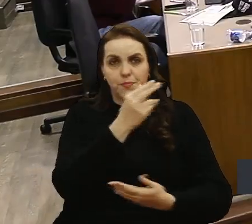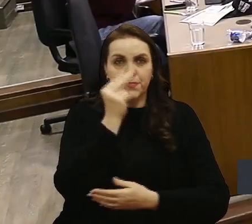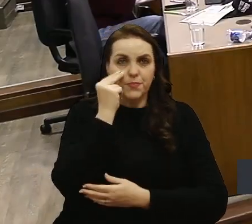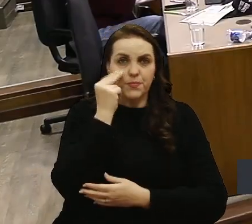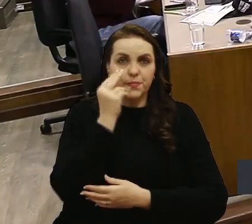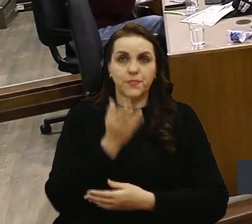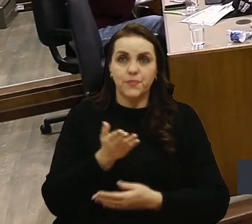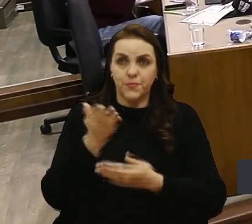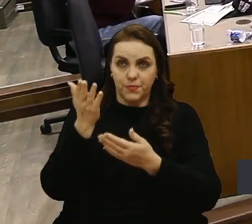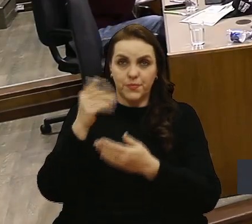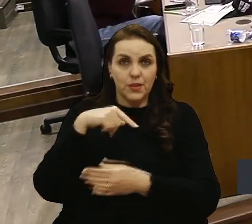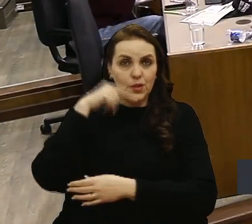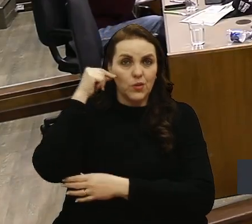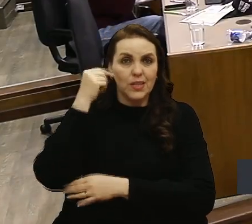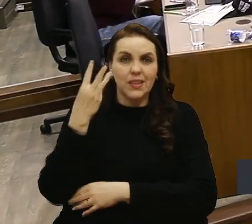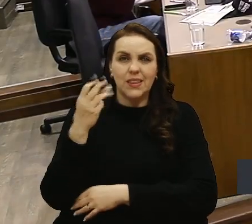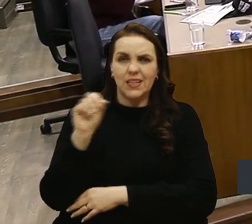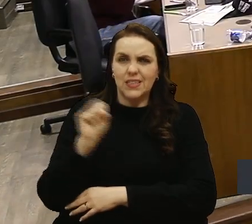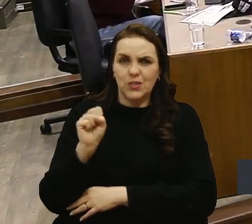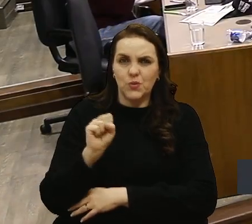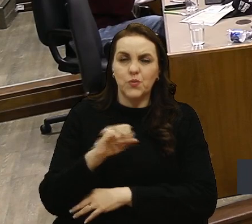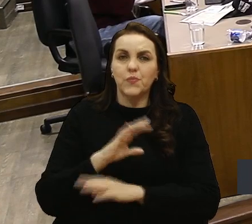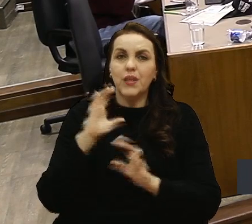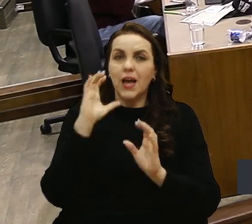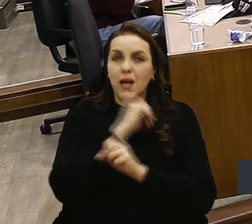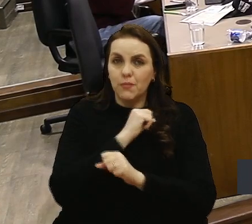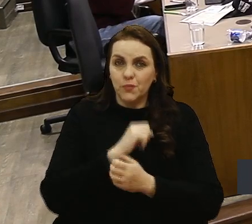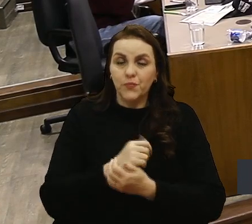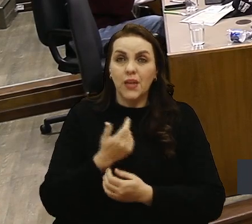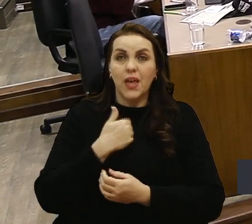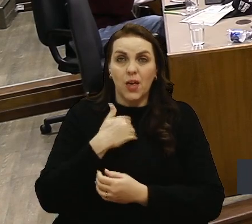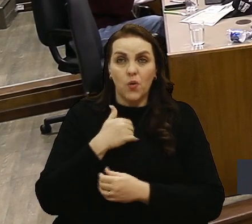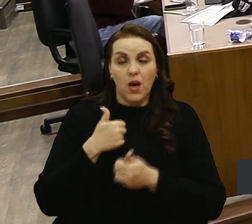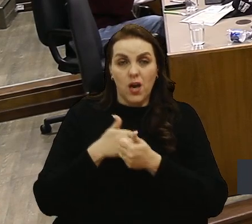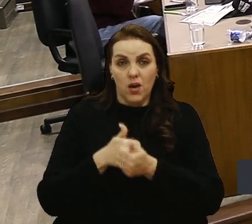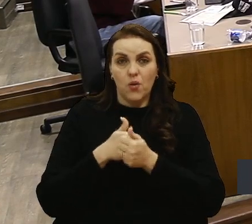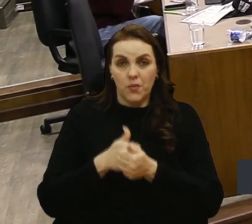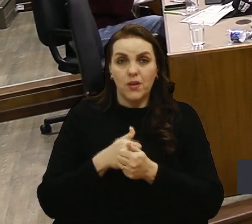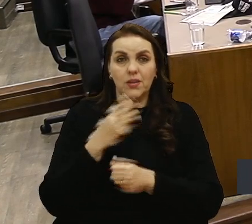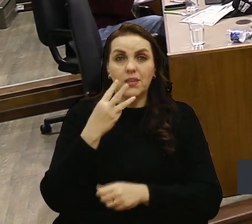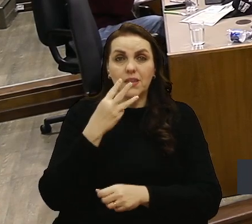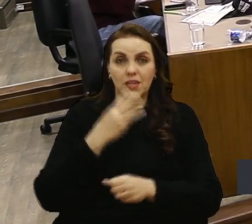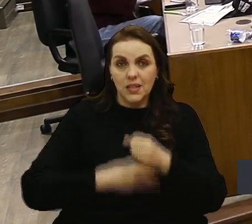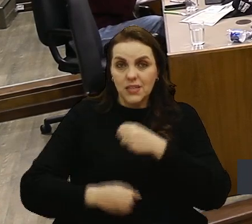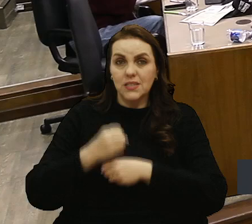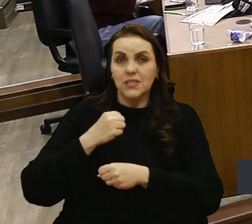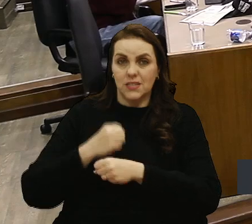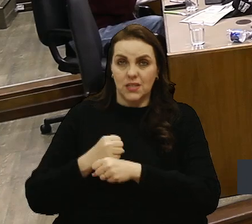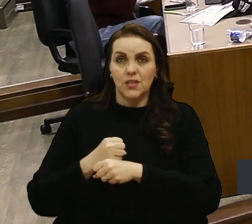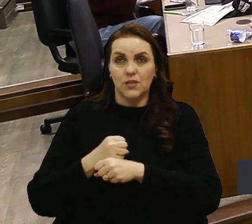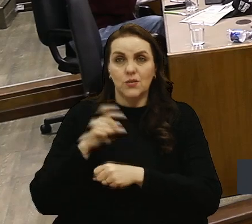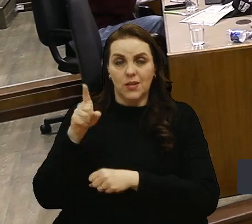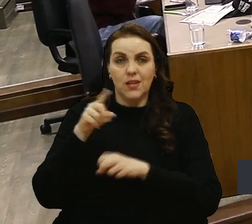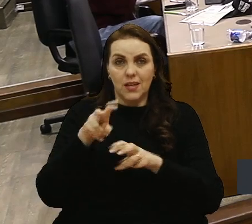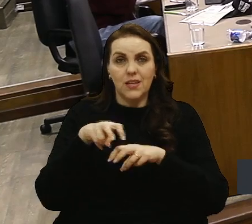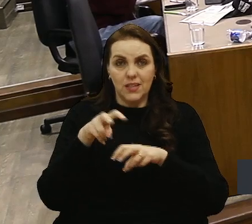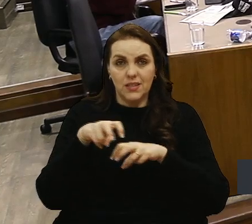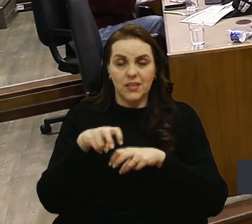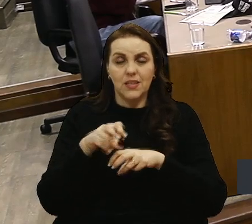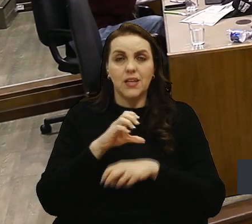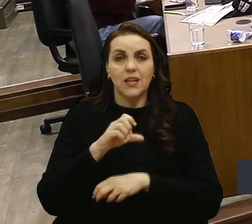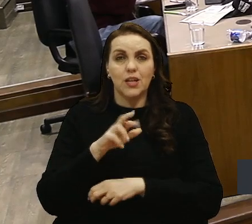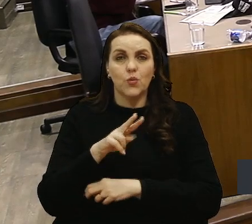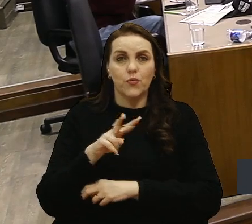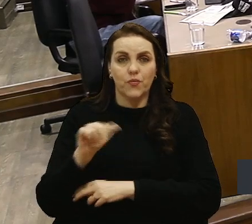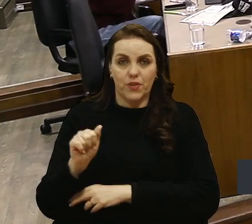segundos que depois eu consigo finalizar. Vai ser rapidinho. É uma coisa que eu estou acompanhando há 3 anos atrás, lá no interior, lá em Quiriúva, na